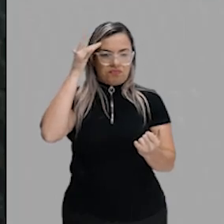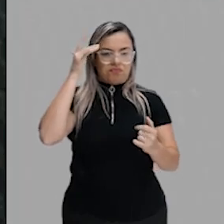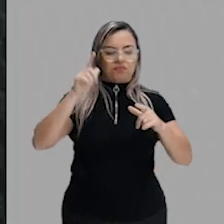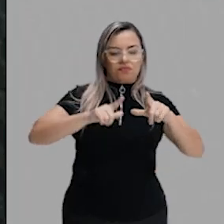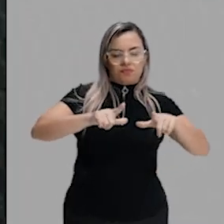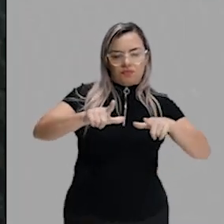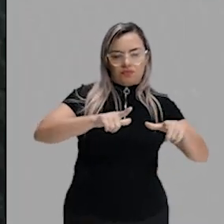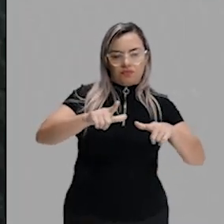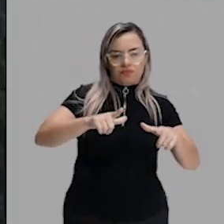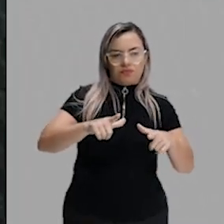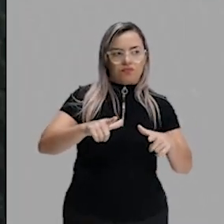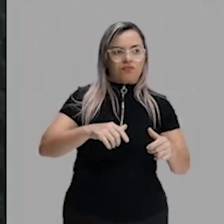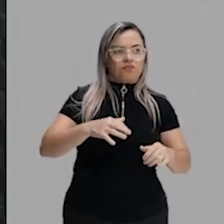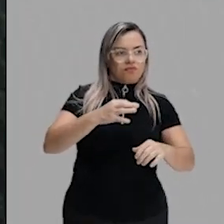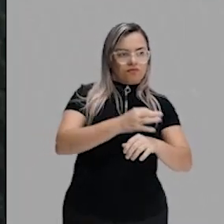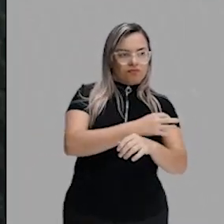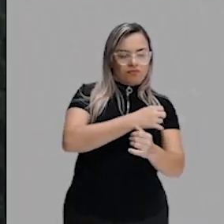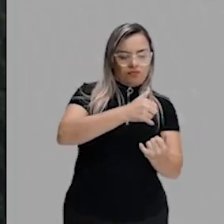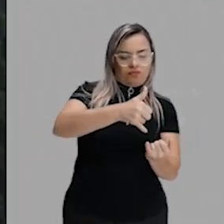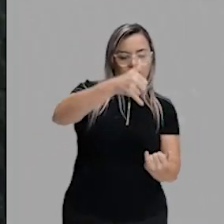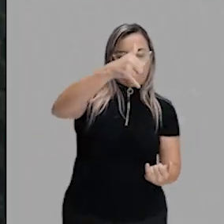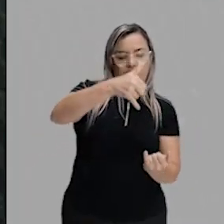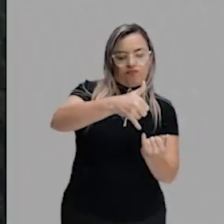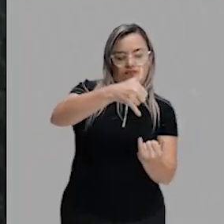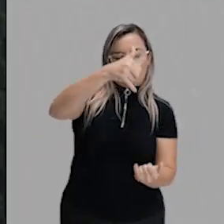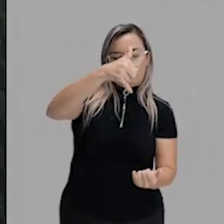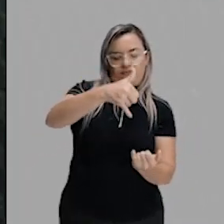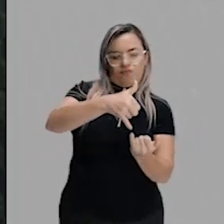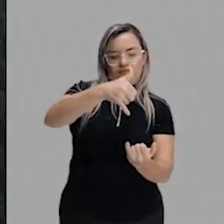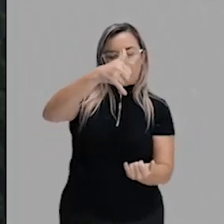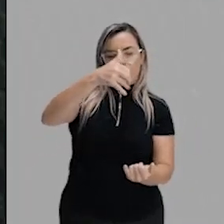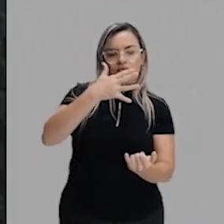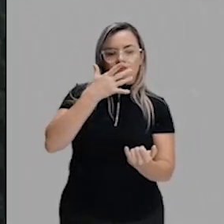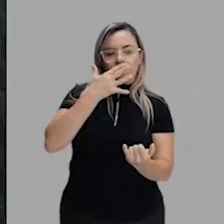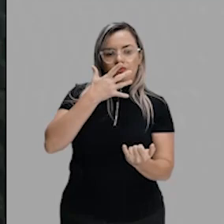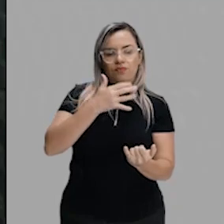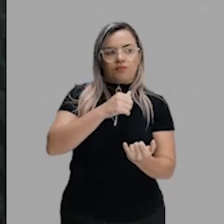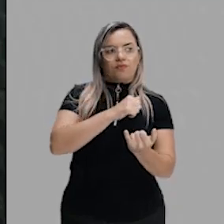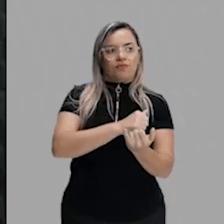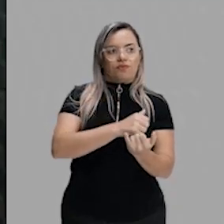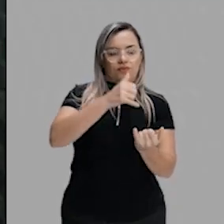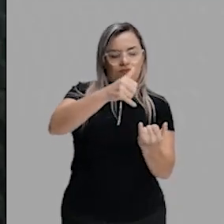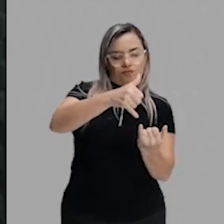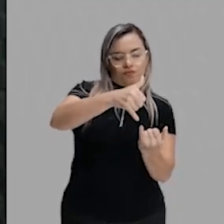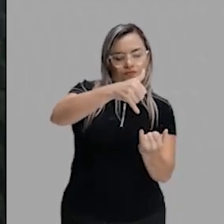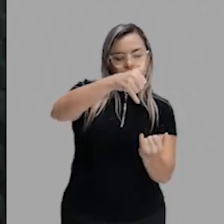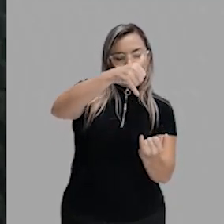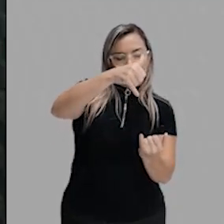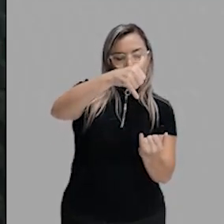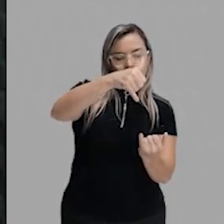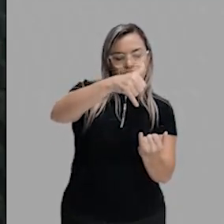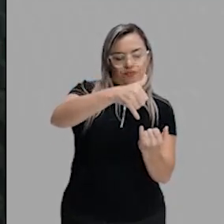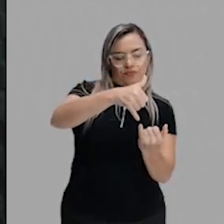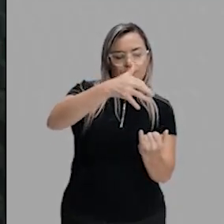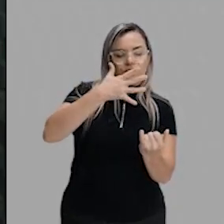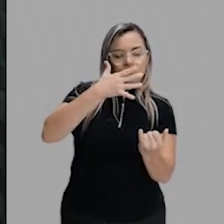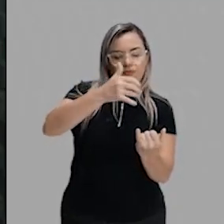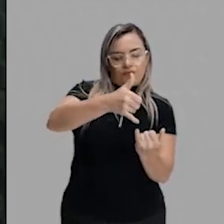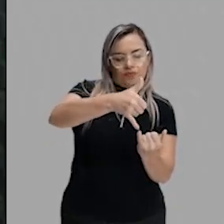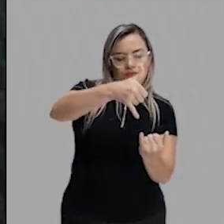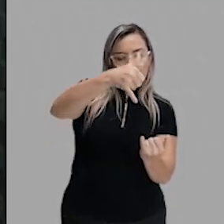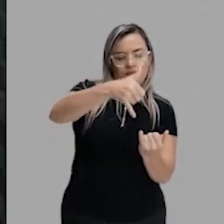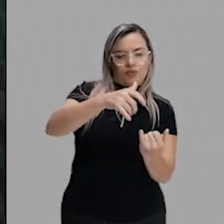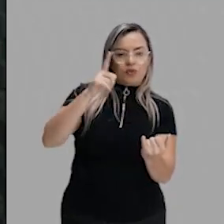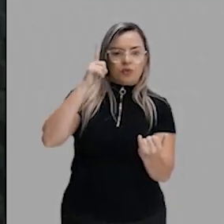com esse resistor, ele vai, através daquele fiozinho, daqueles filamentozinhos coloridos, eles vão